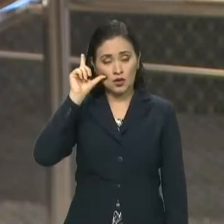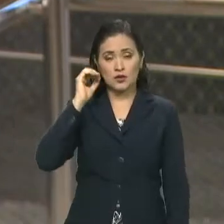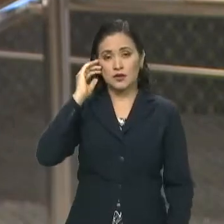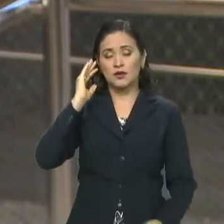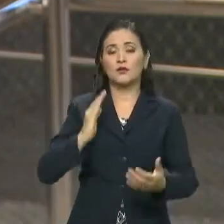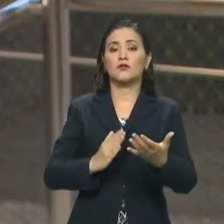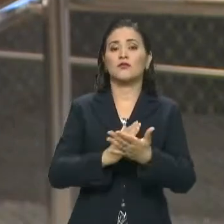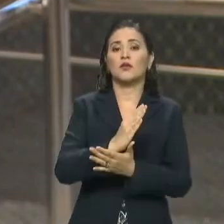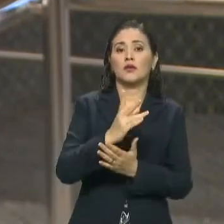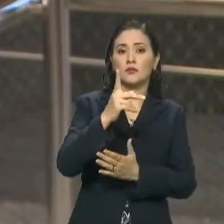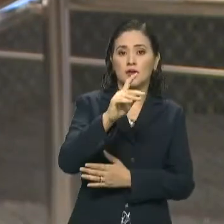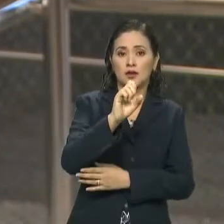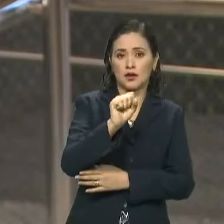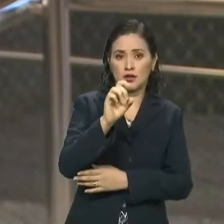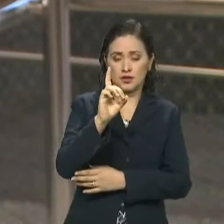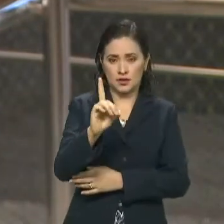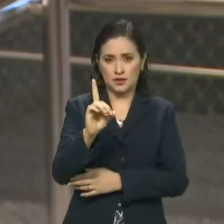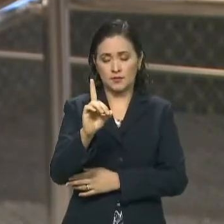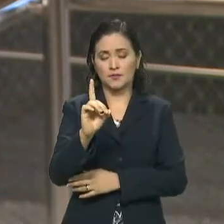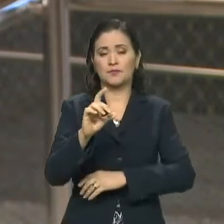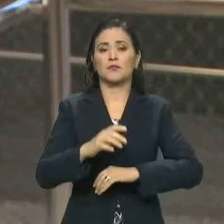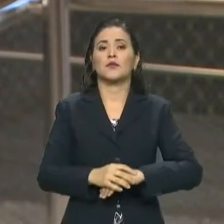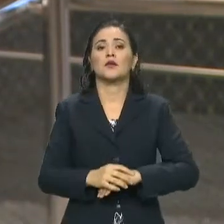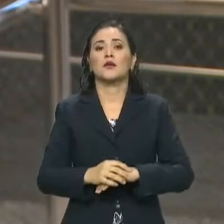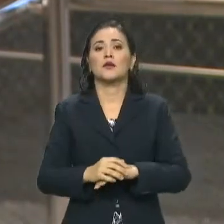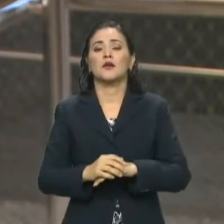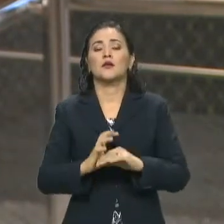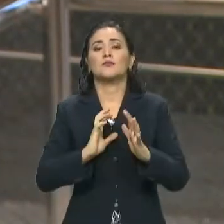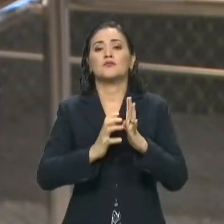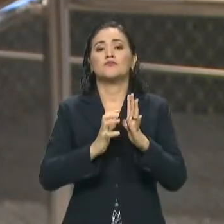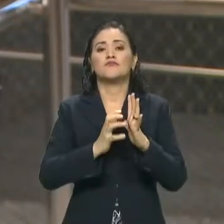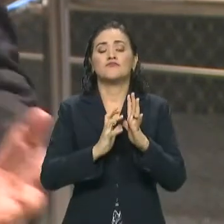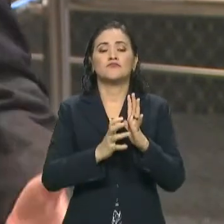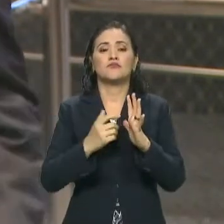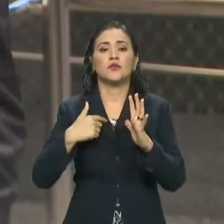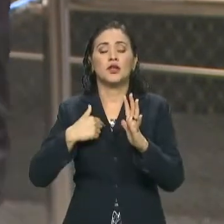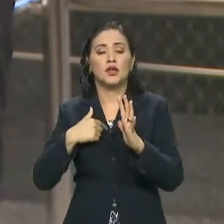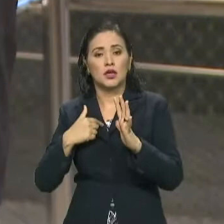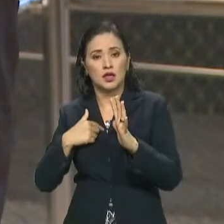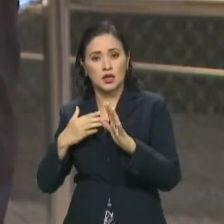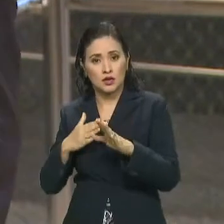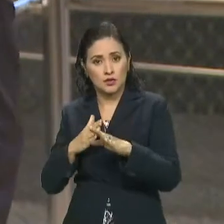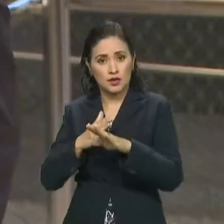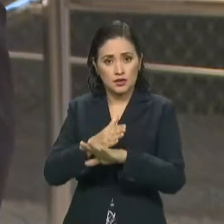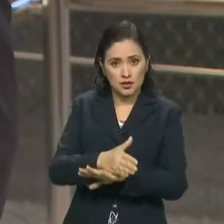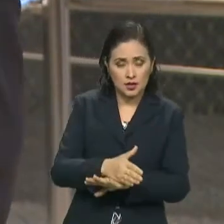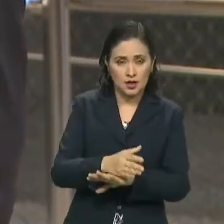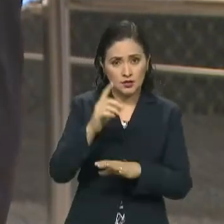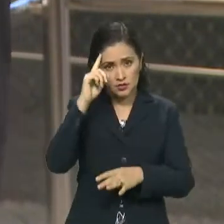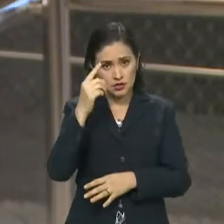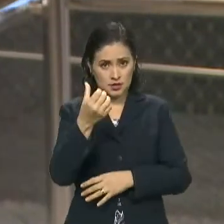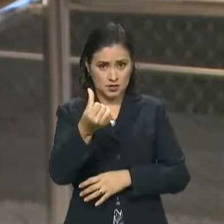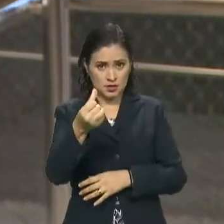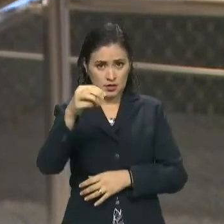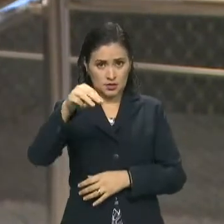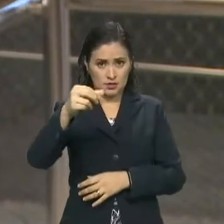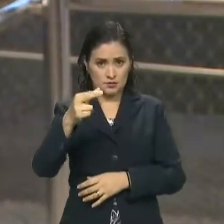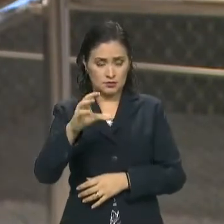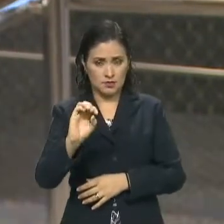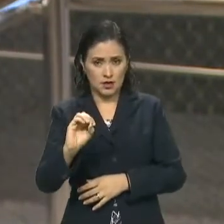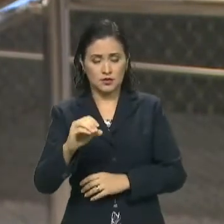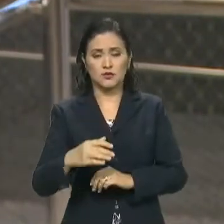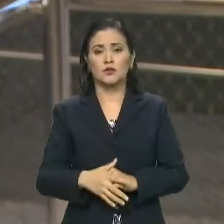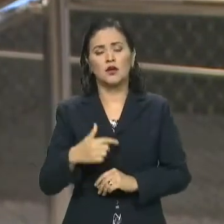partido que eu ingressarei a partir do dia 3 de março, sem nenhum ranço histórico com o meu partido, pelo contrário,